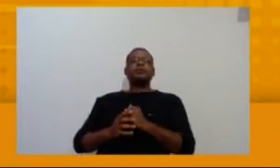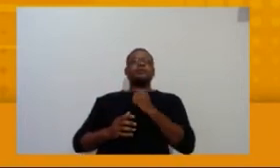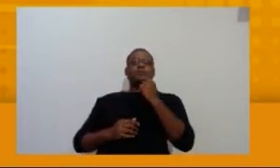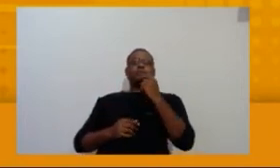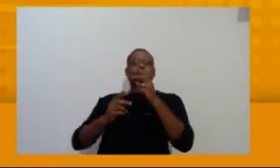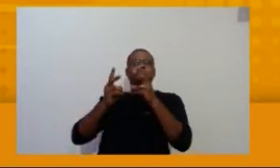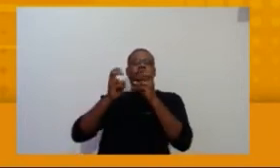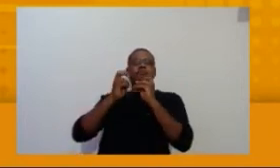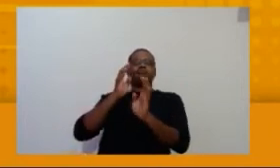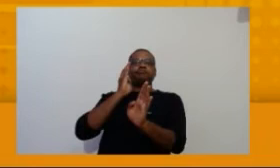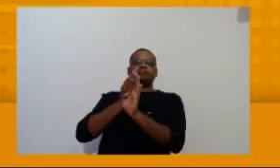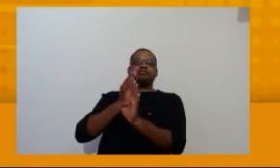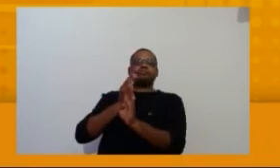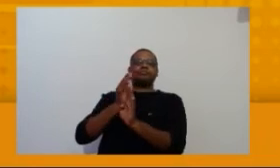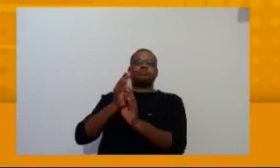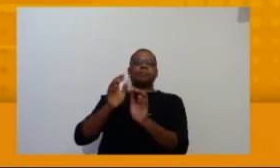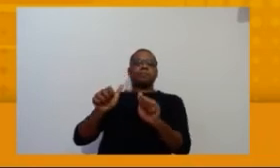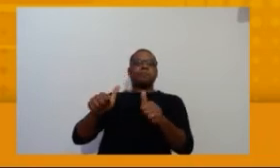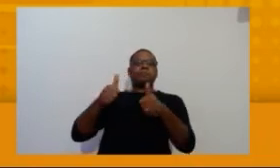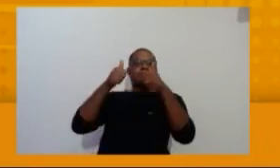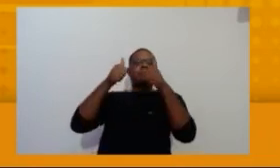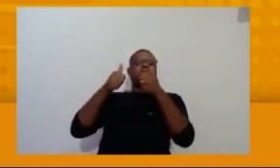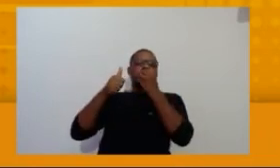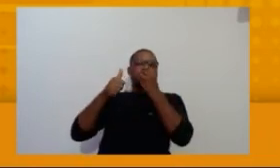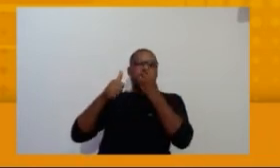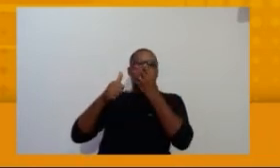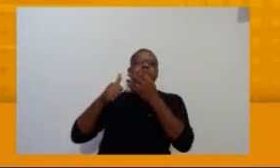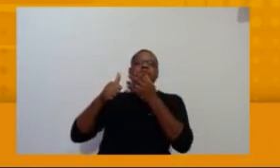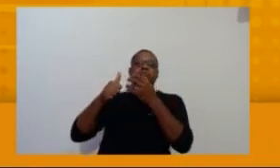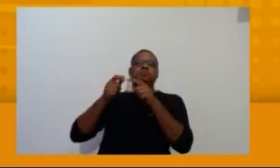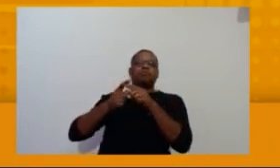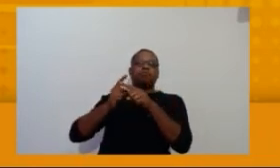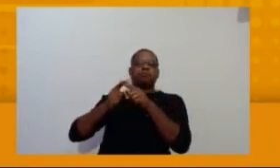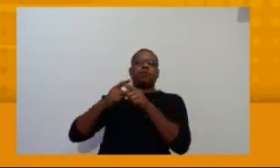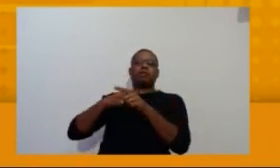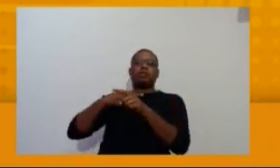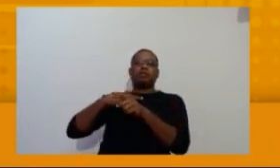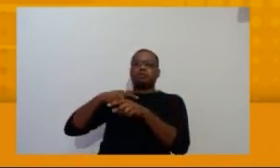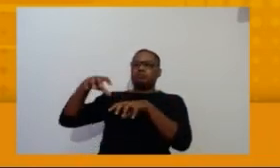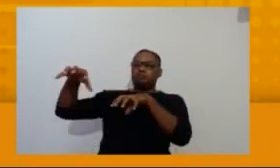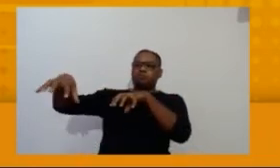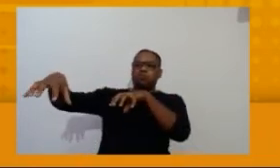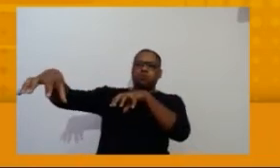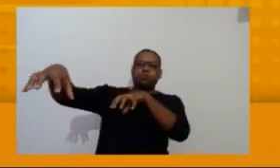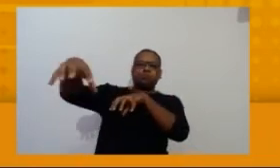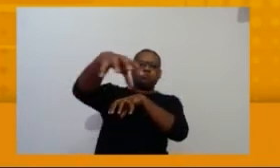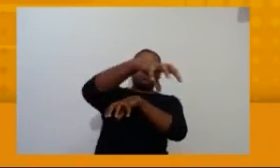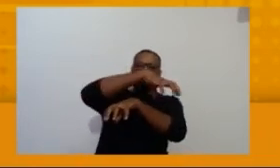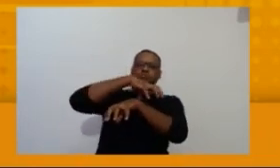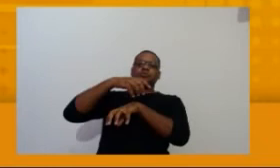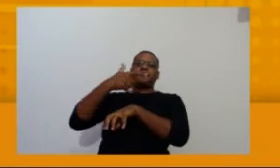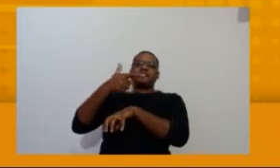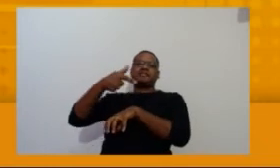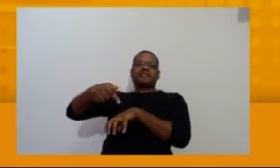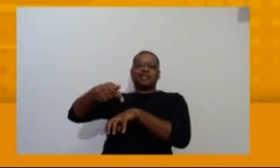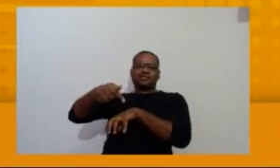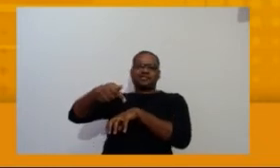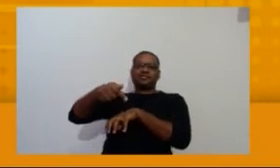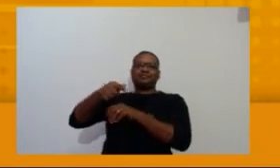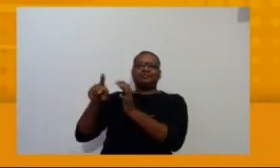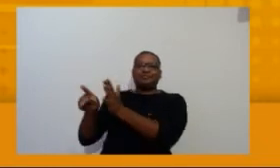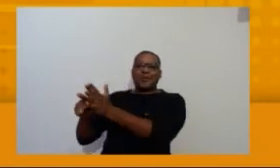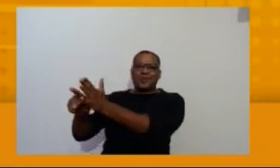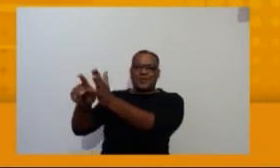né, um trabalho de rede, onde nós, os 27 estados estariam se envolvendo, né, cada